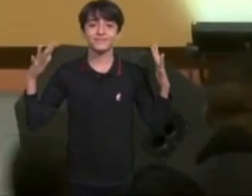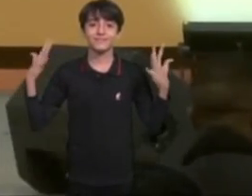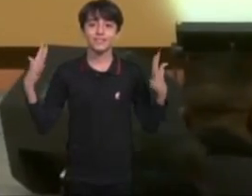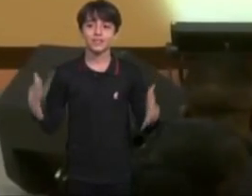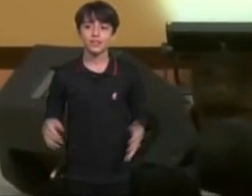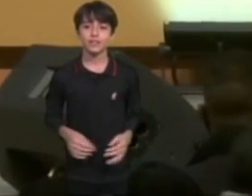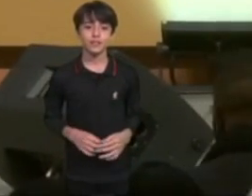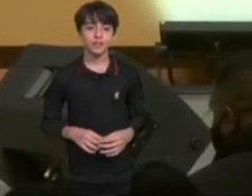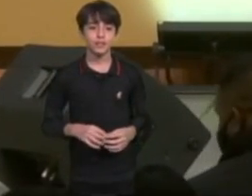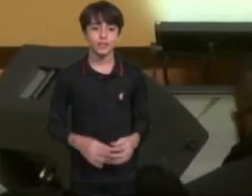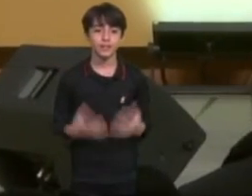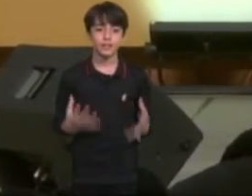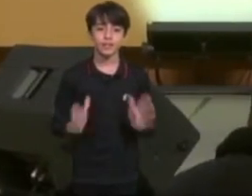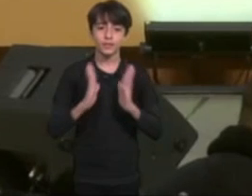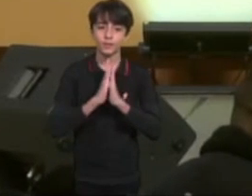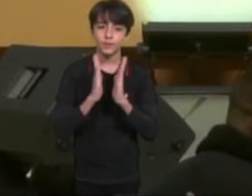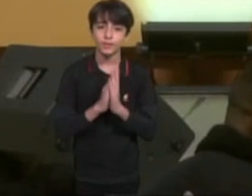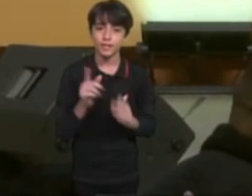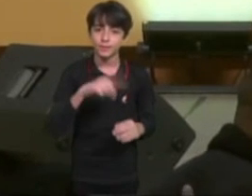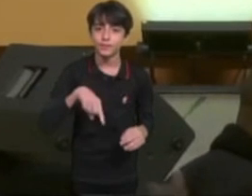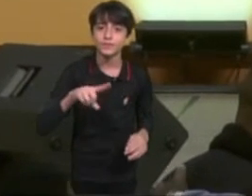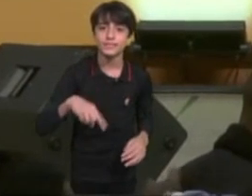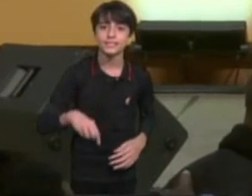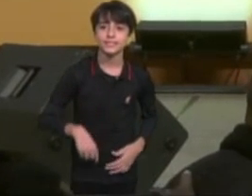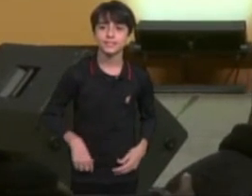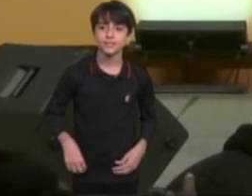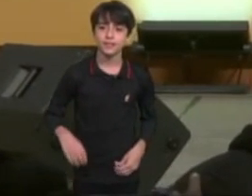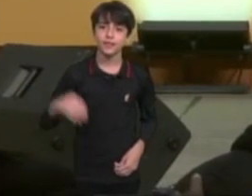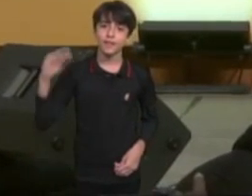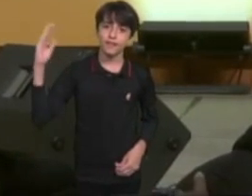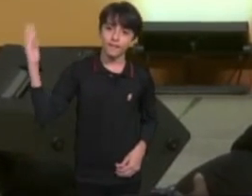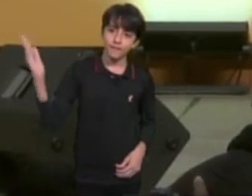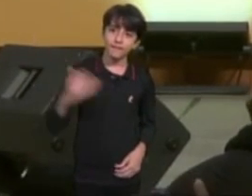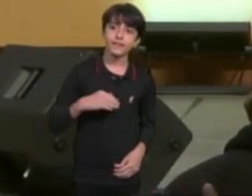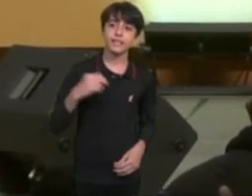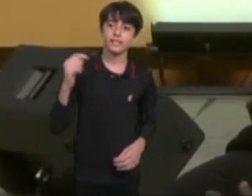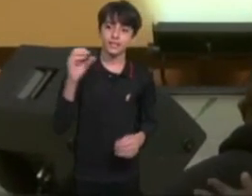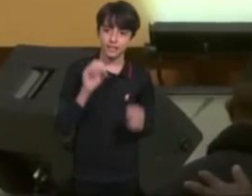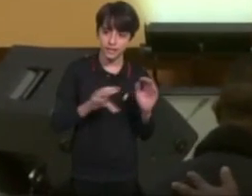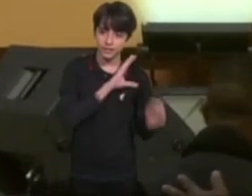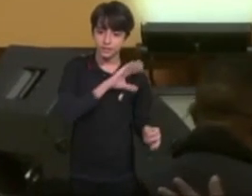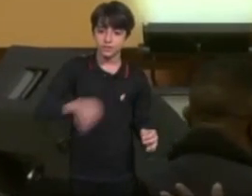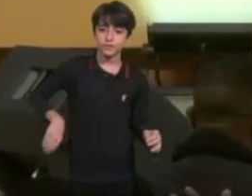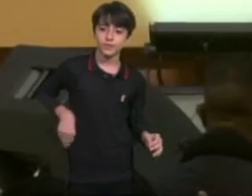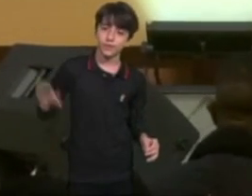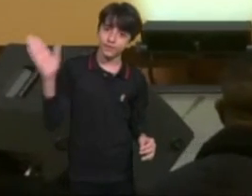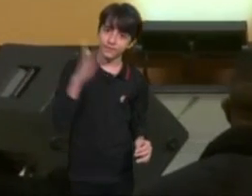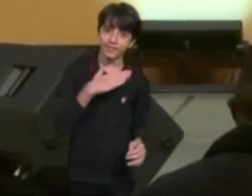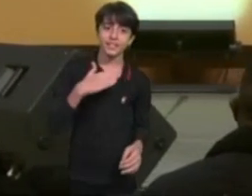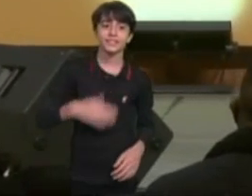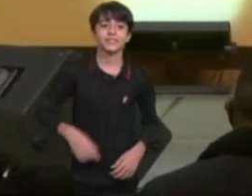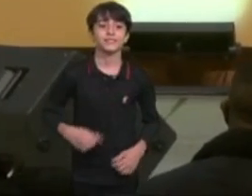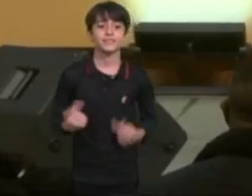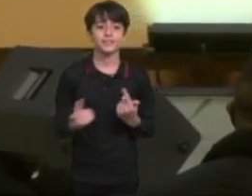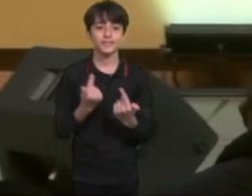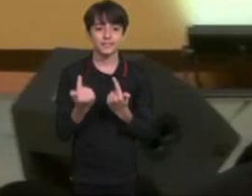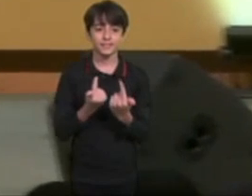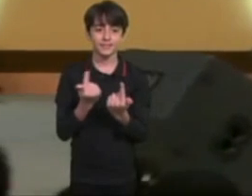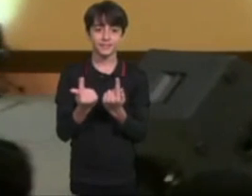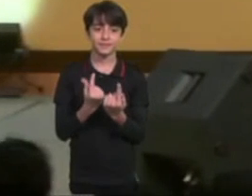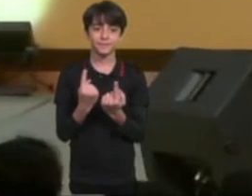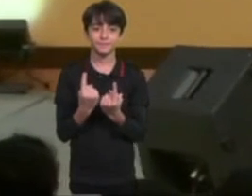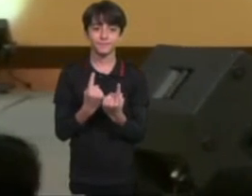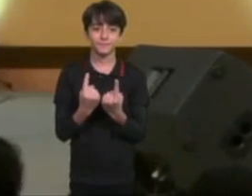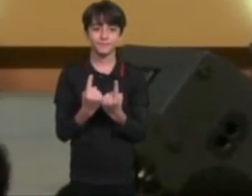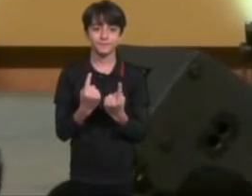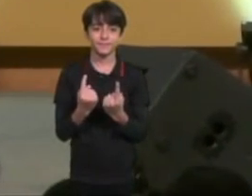e eu quero orar por você tu vem a Cristo vem vem para Cristo vem hoje